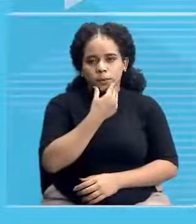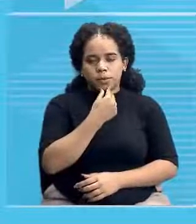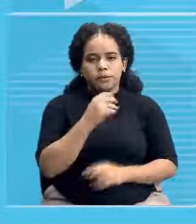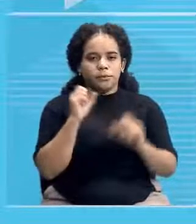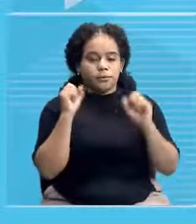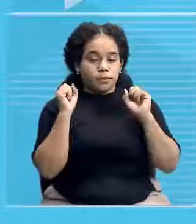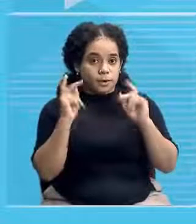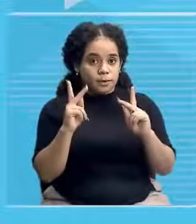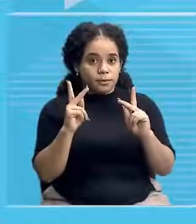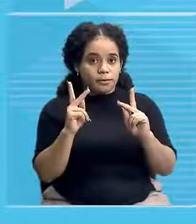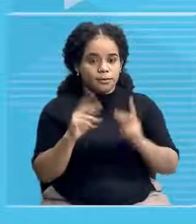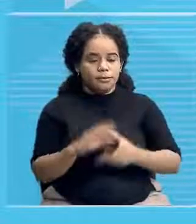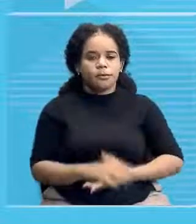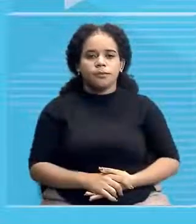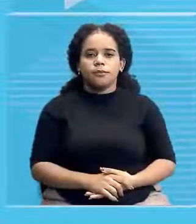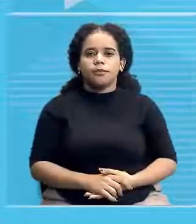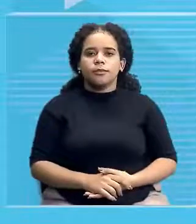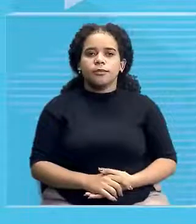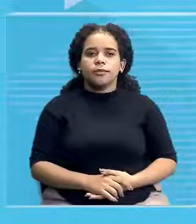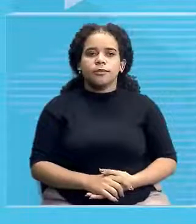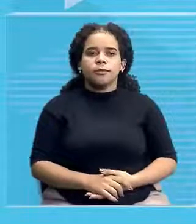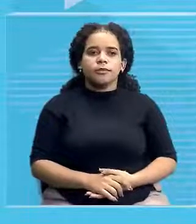Ok?